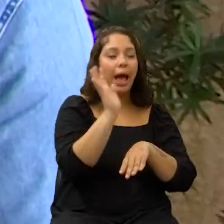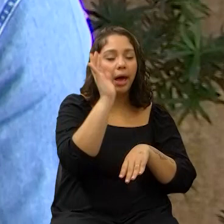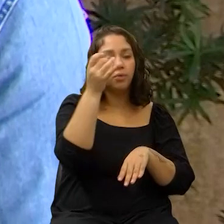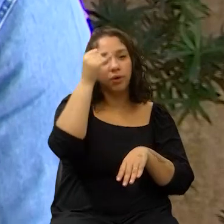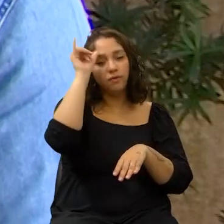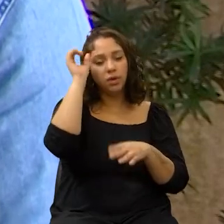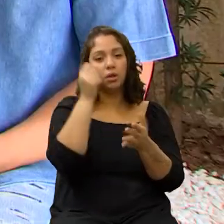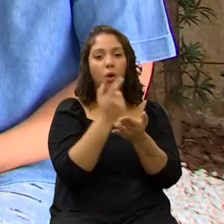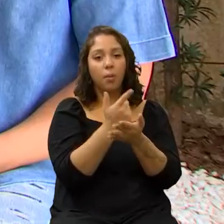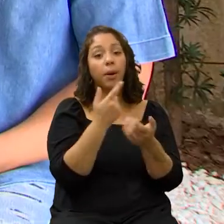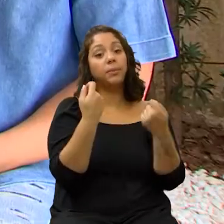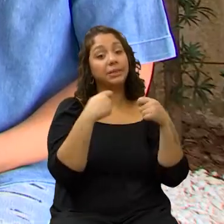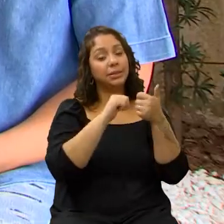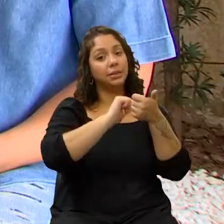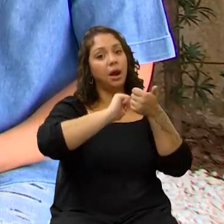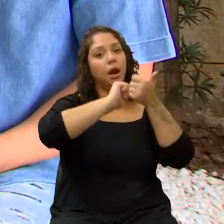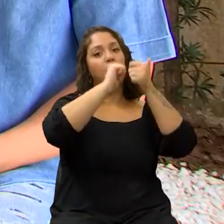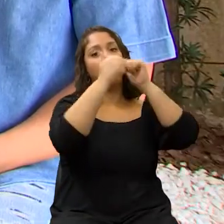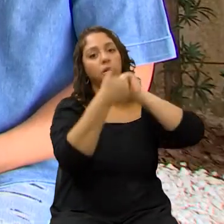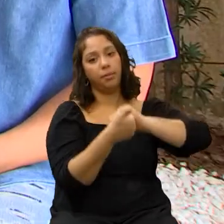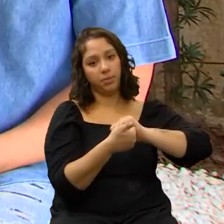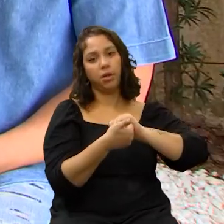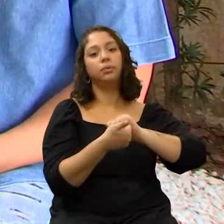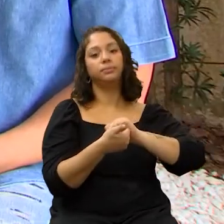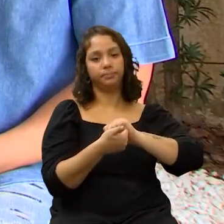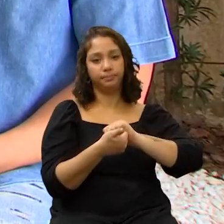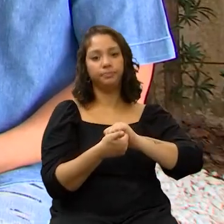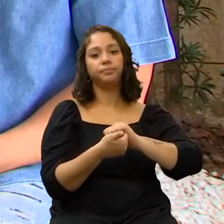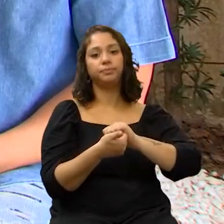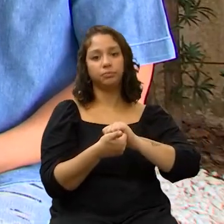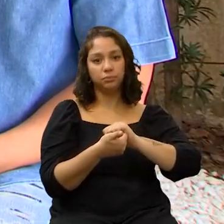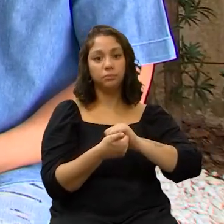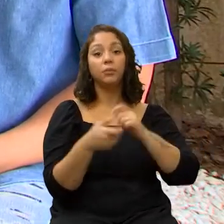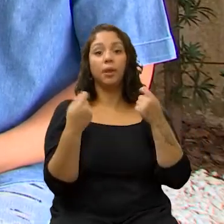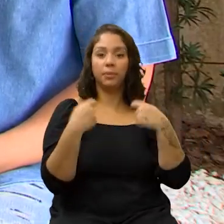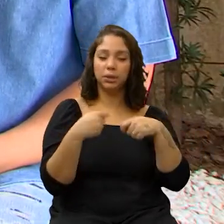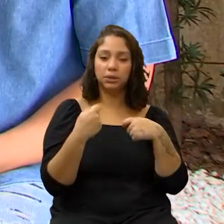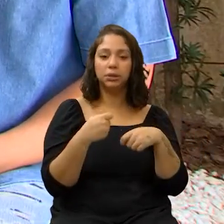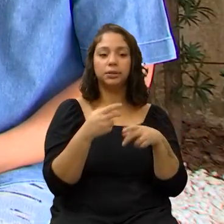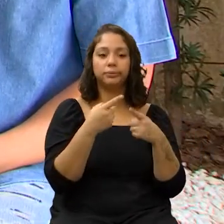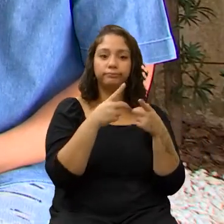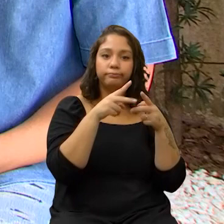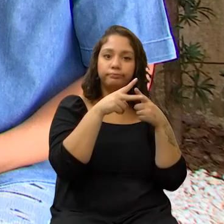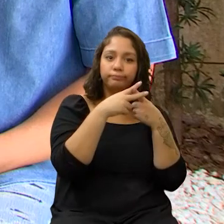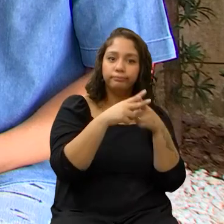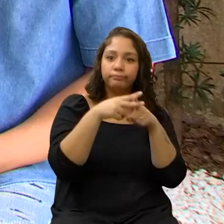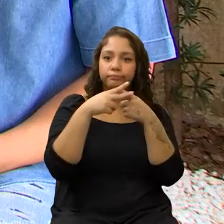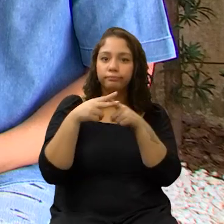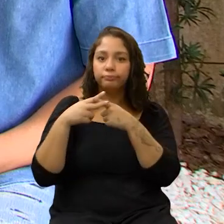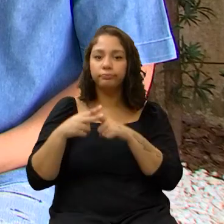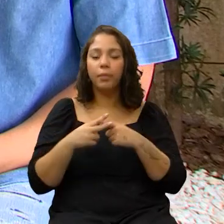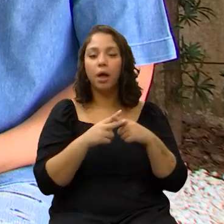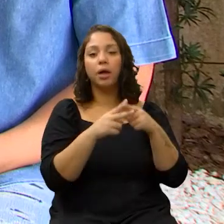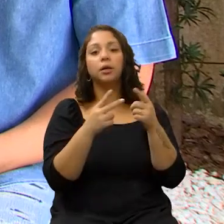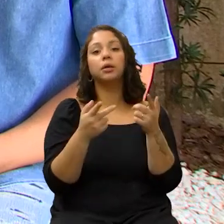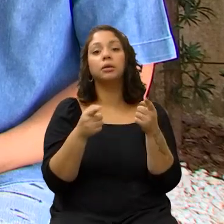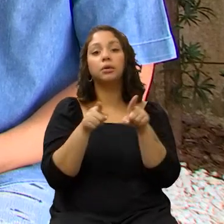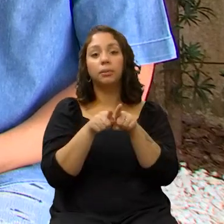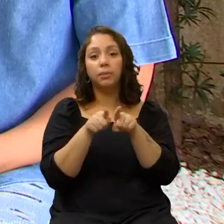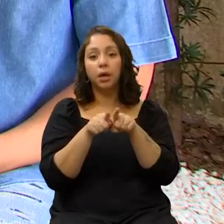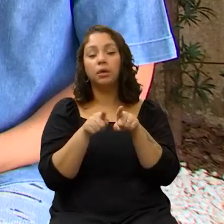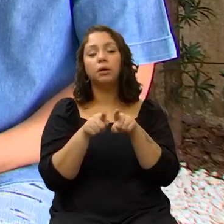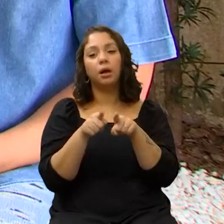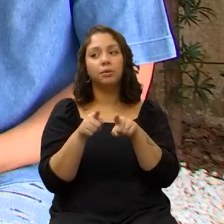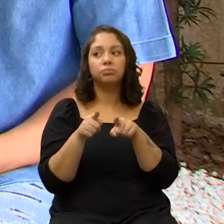mais caro, vai ter que se adequar à situação, vai ter que encontrar os recursos. Aí no limite a gente vê o seguinte,